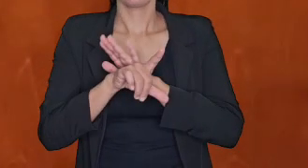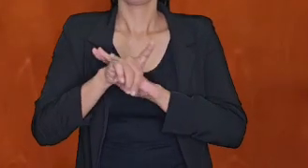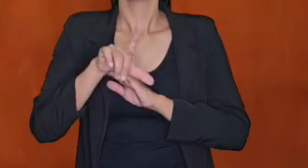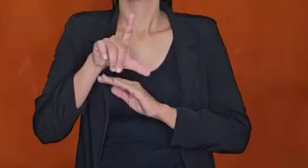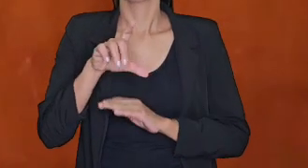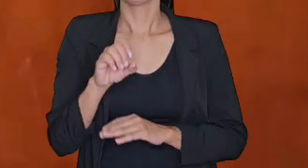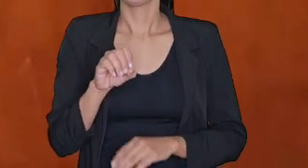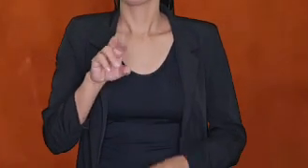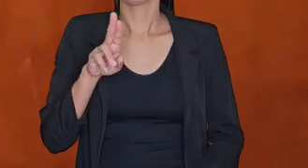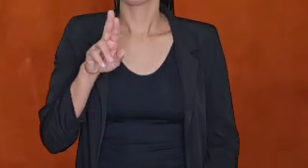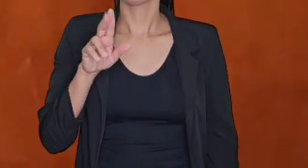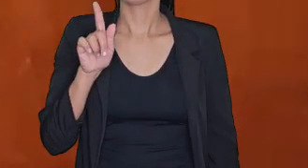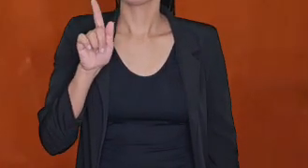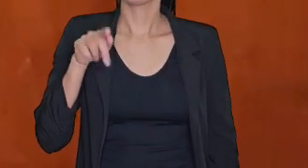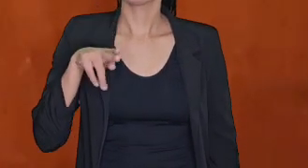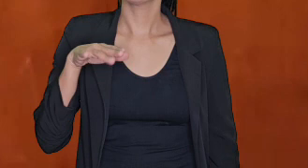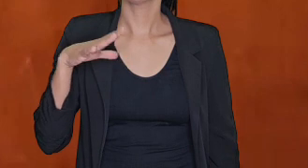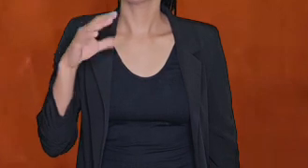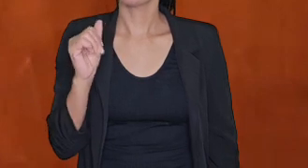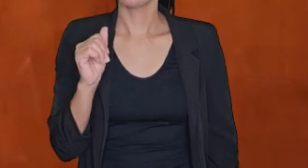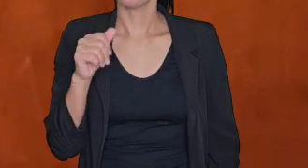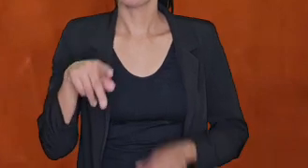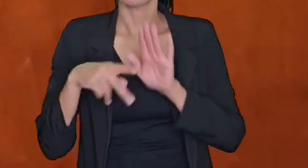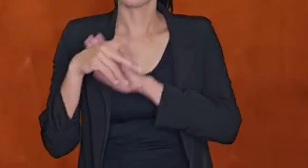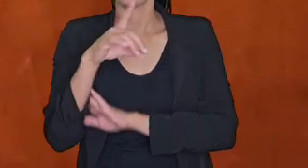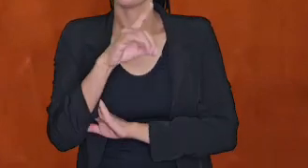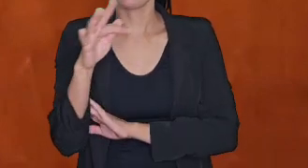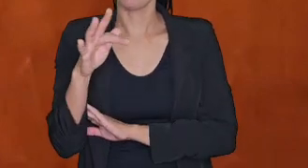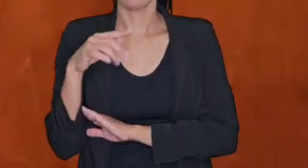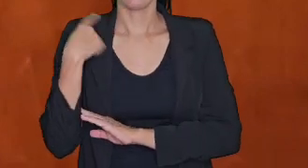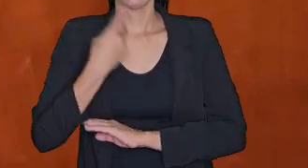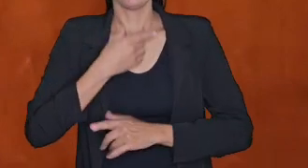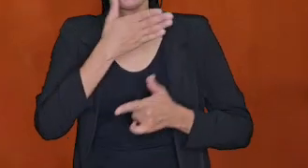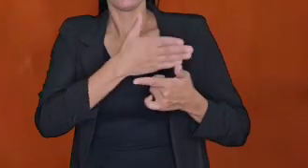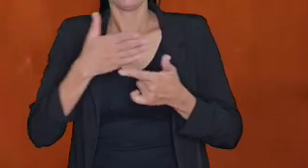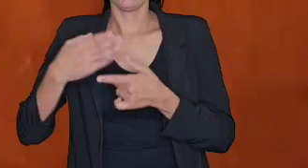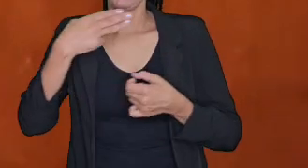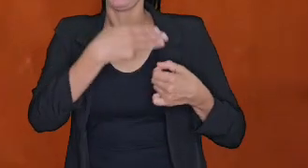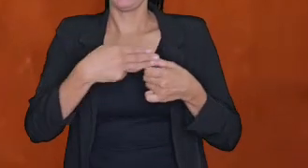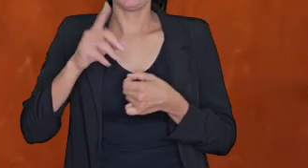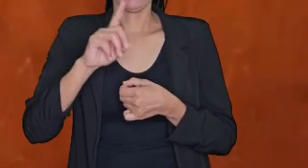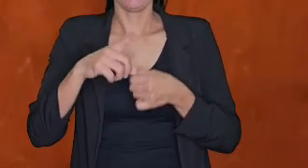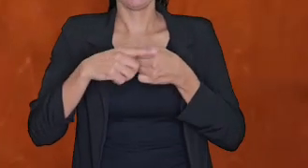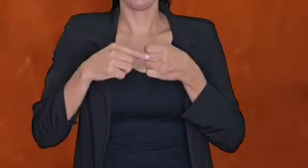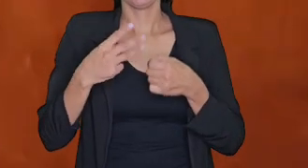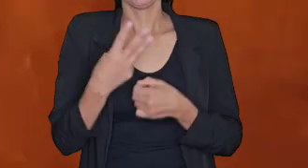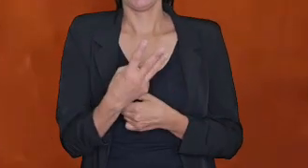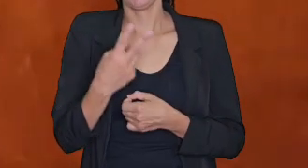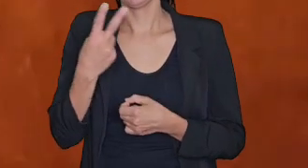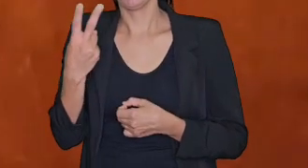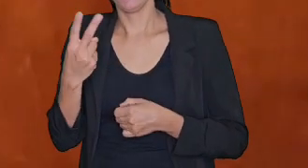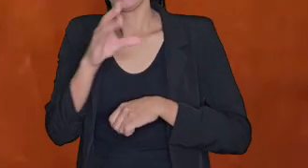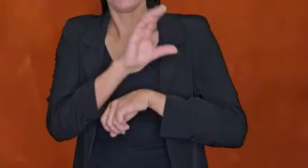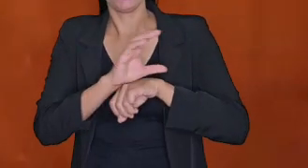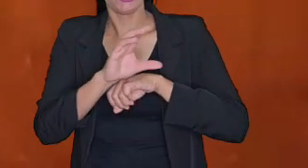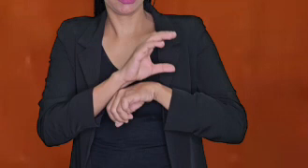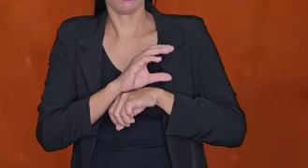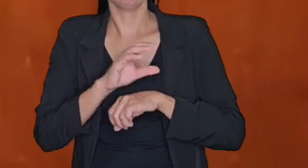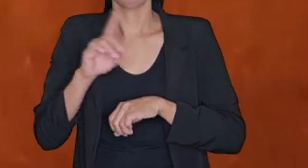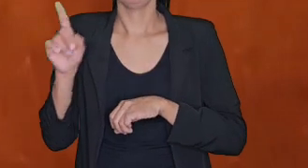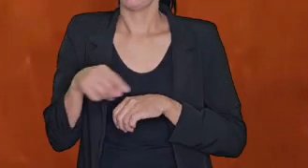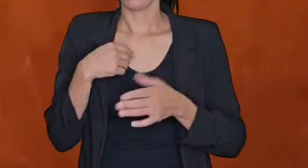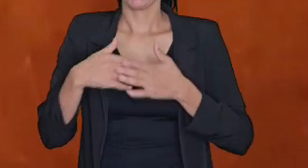nossa Constituição Estadual se chama Lei Orgânica do Distrito Federal. Nós não somos divididos em municípios.